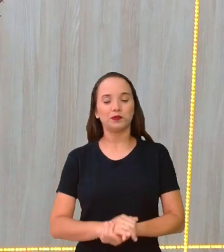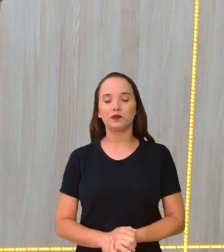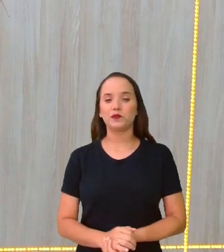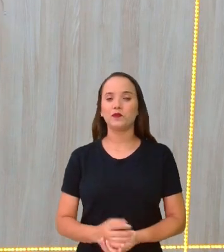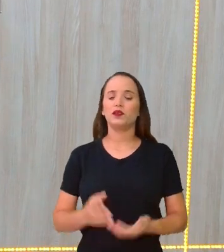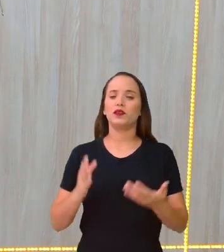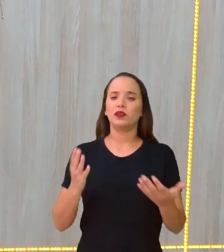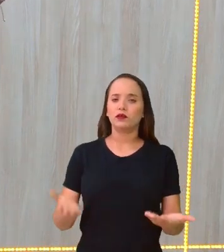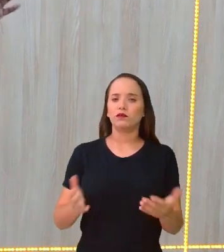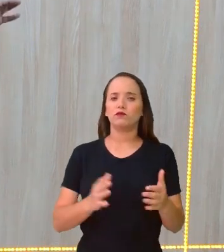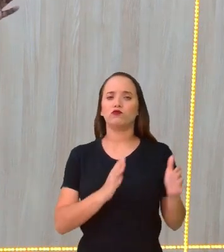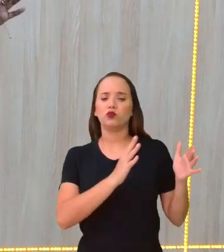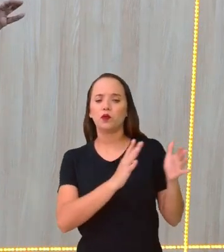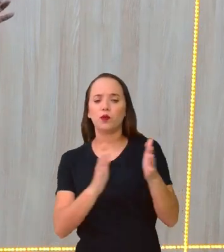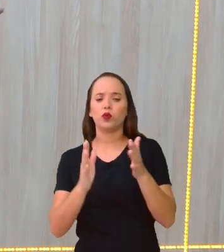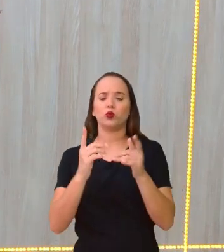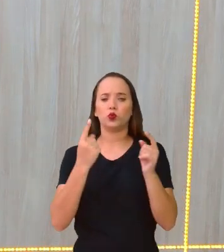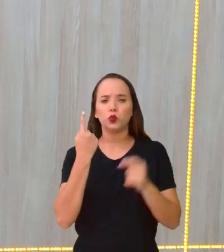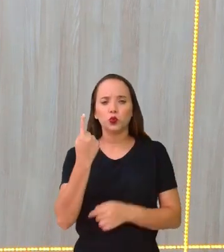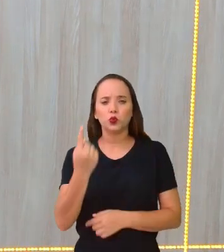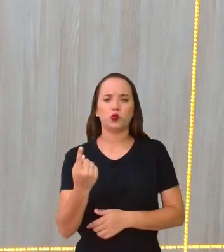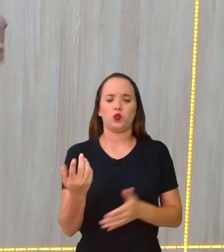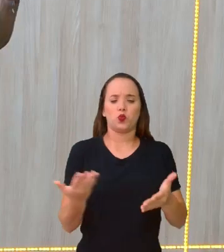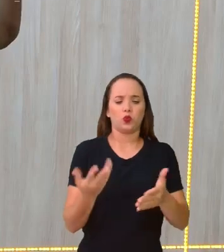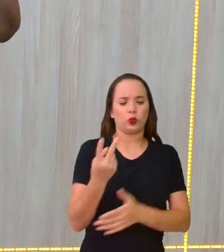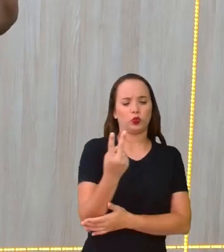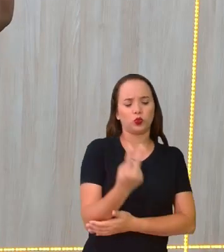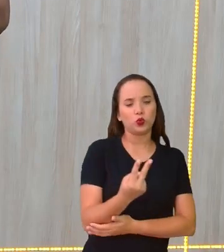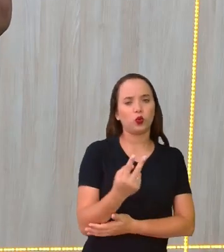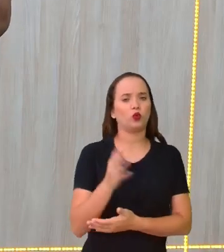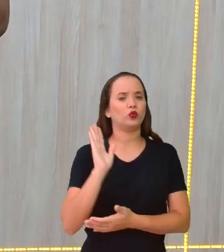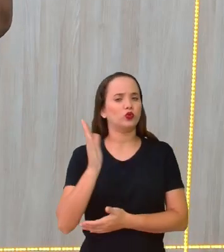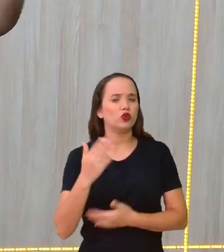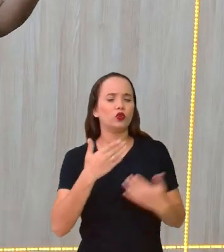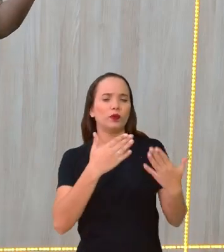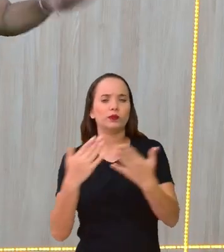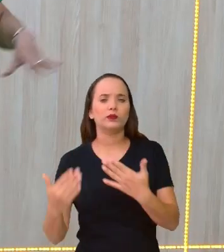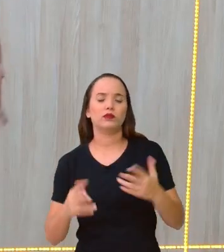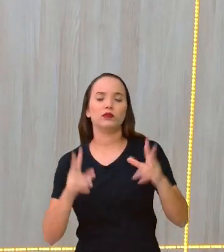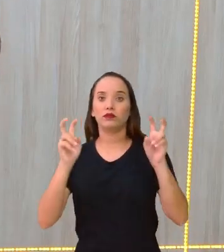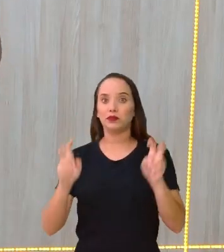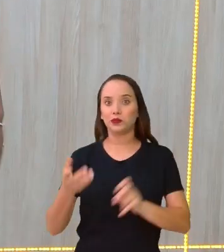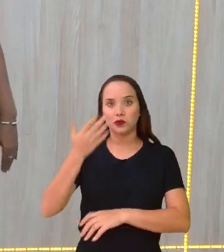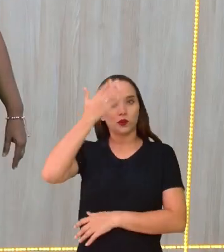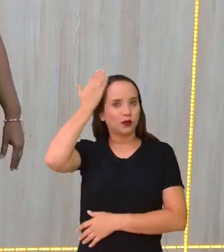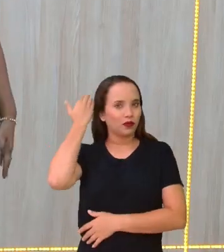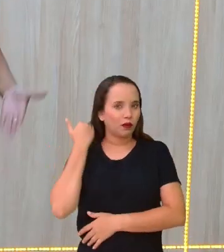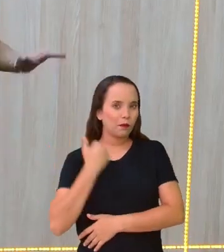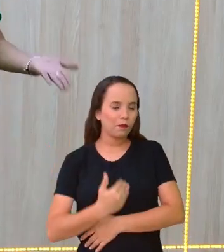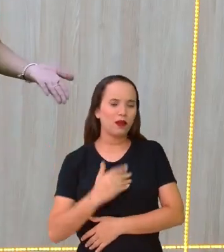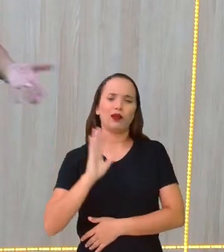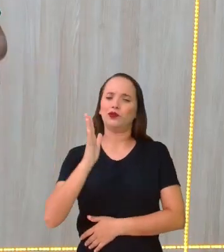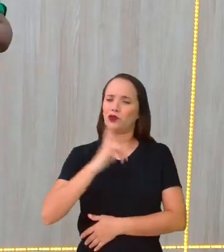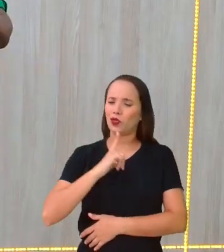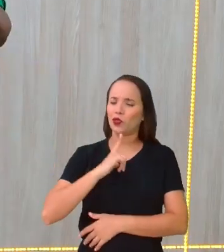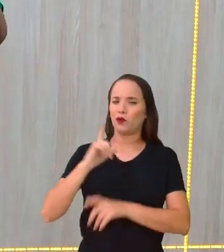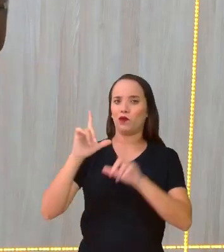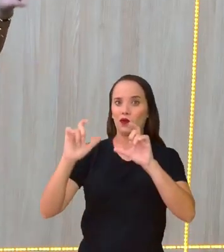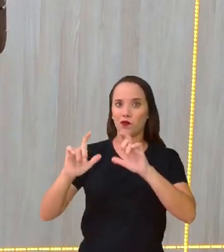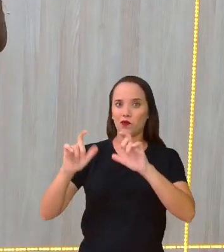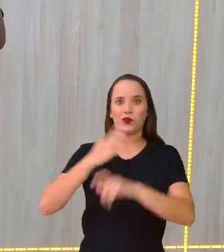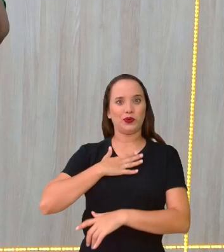desde o módulo 1 a gente está conversando de cabelo. Pois é, eu trouxe até foto minha quando era pequena para vocês verem. Passa lá,